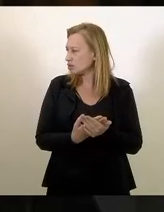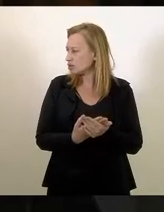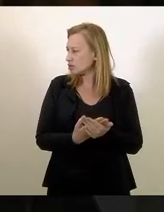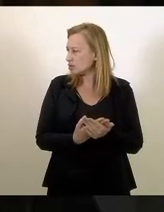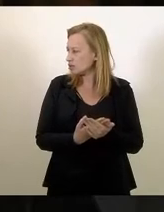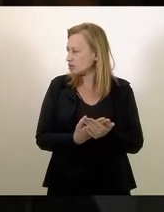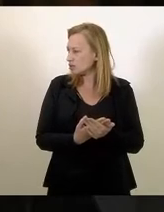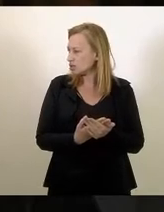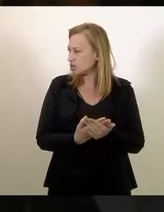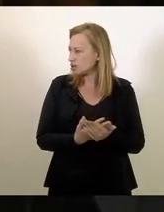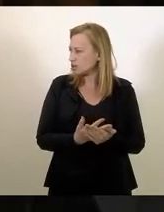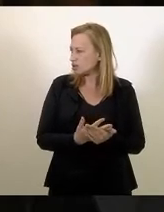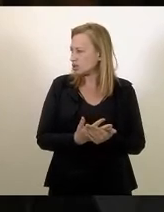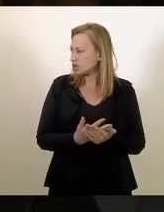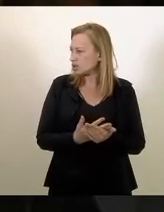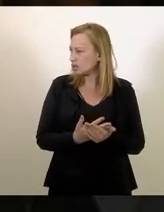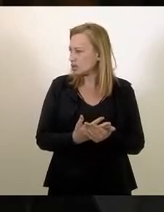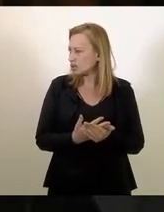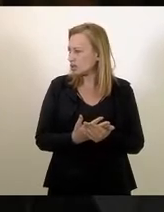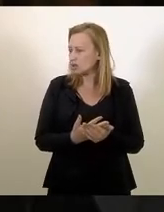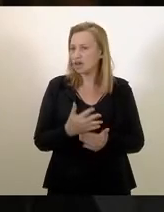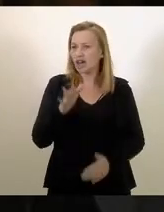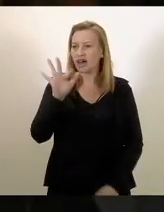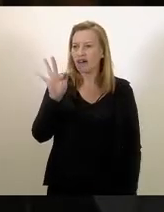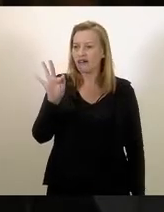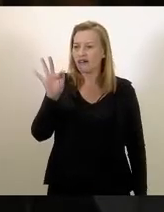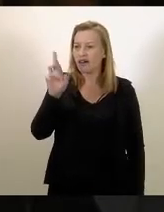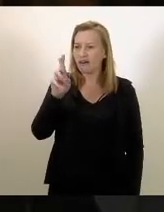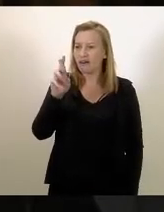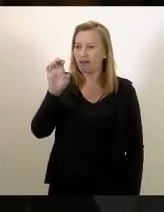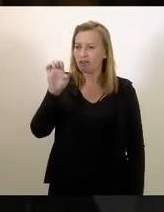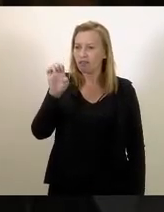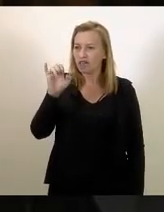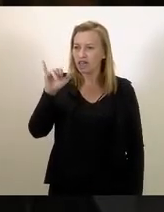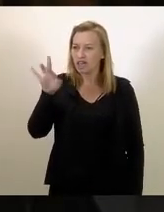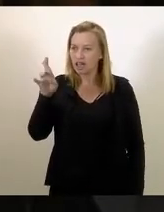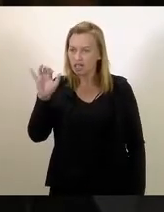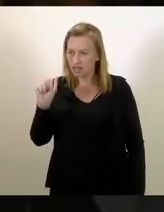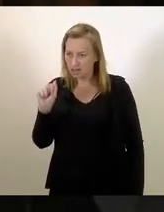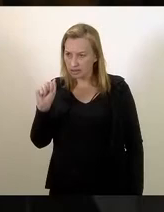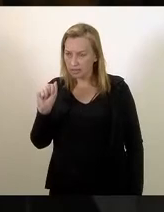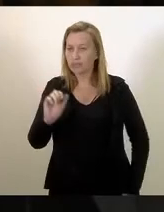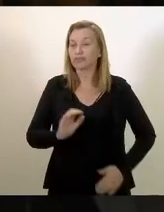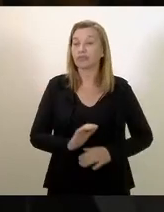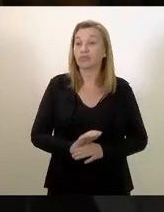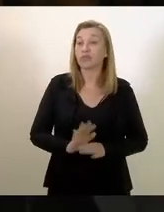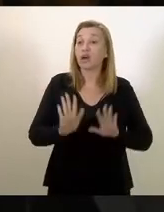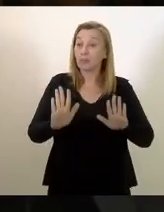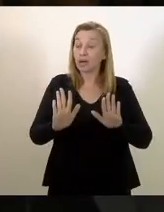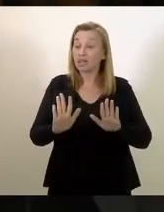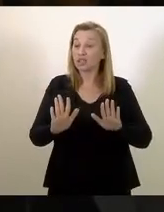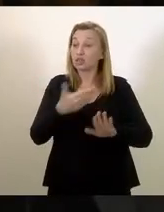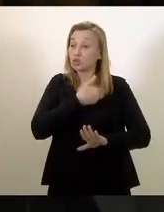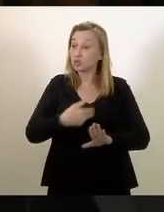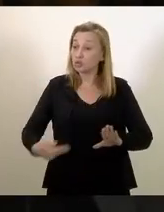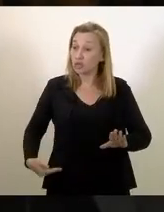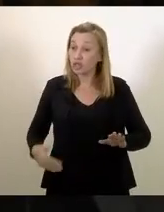eu queria apenas que os governantes tivessem